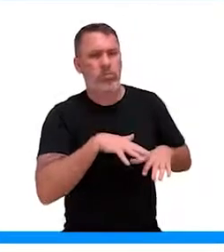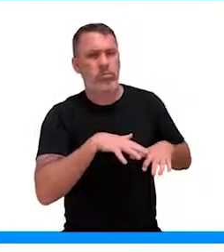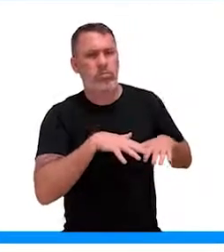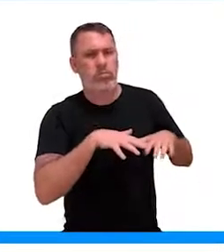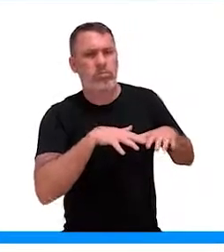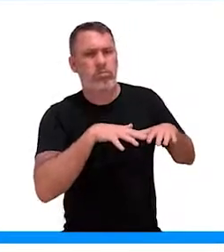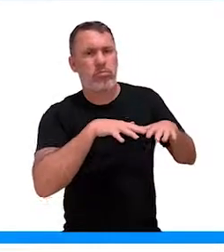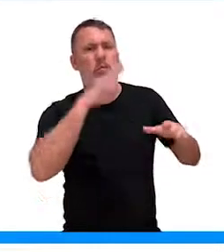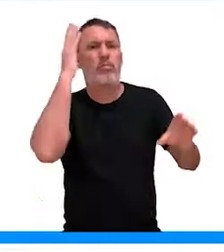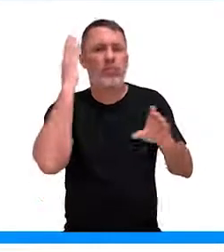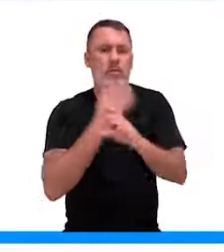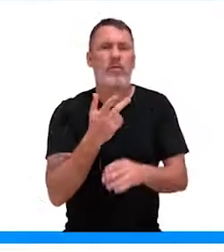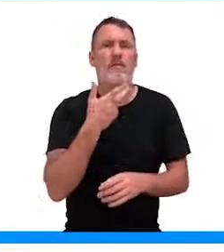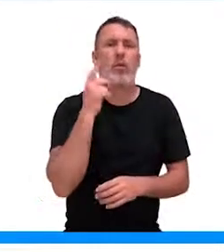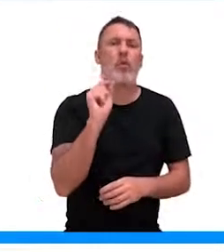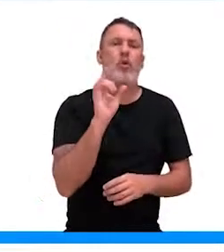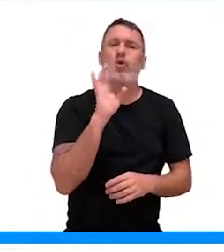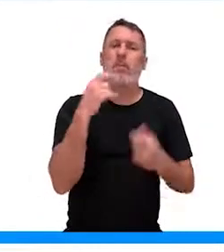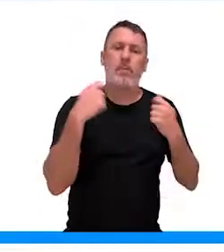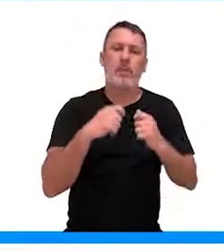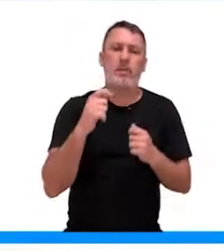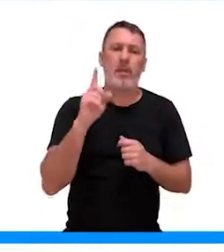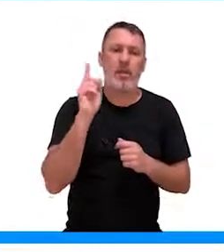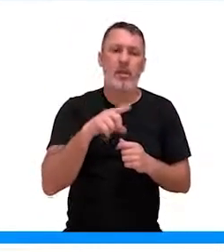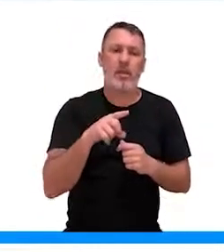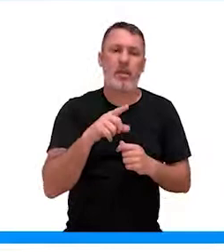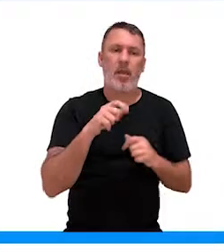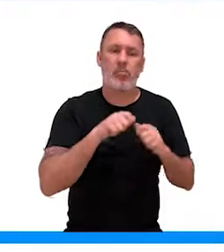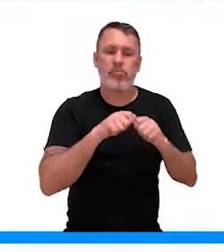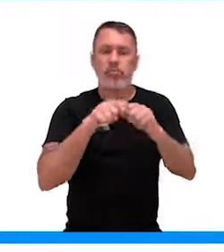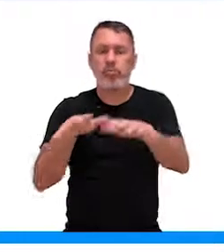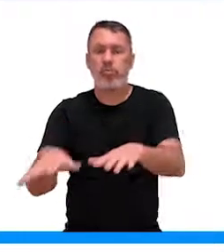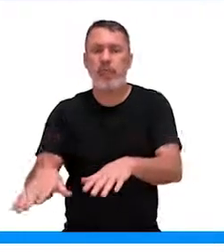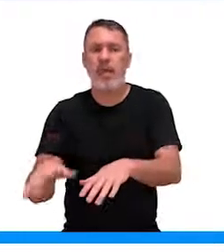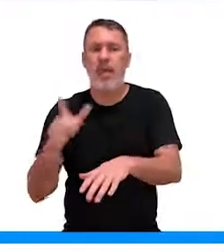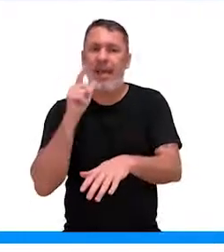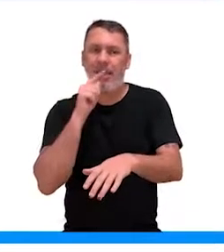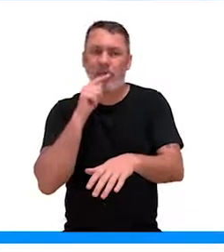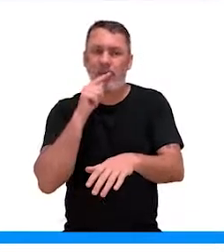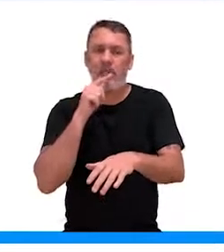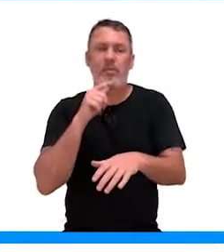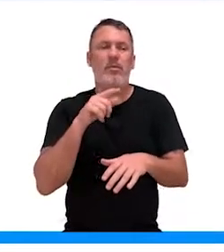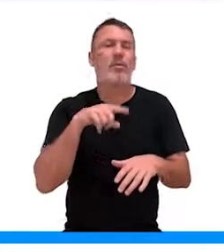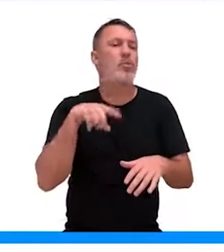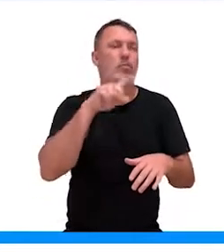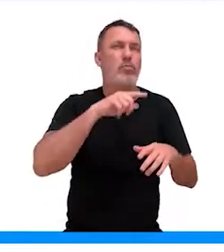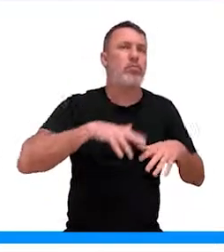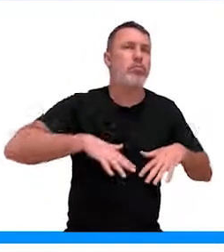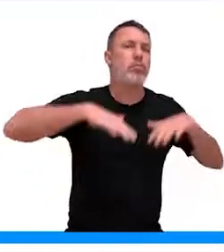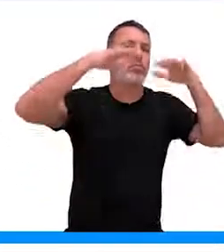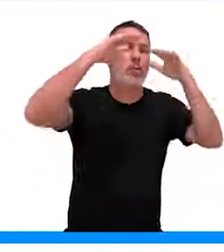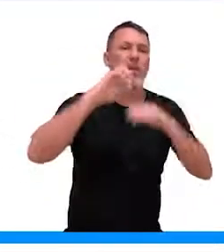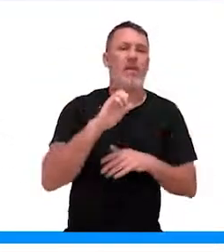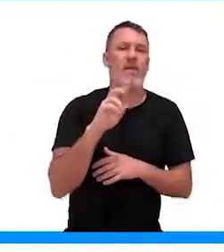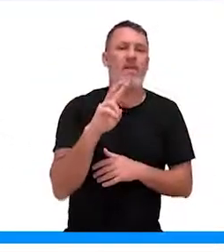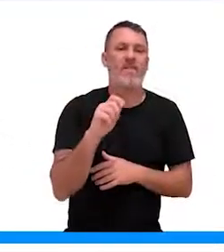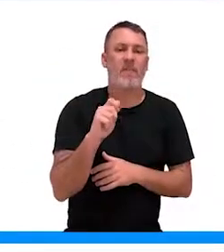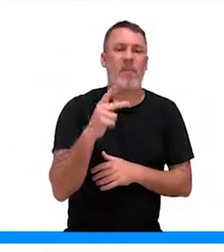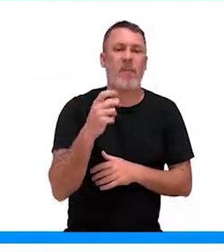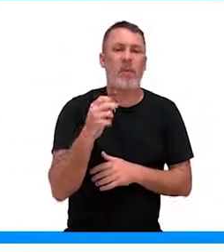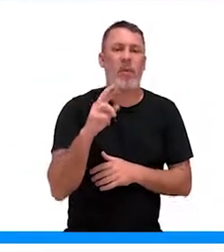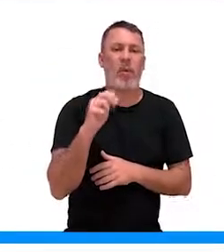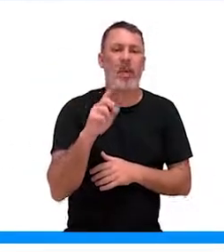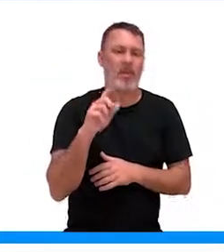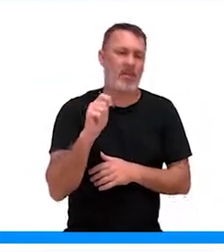referido rio e chegou à conclusão de que apenas a 1/6 parte se escoava e o restante era evaporado. Apenas a